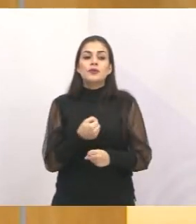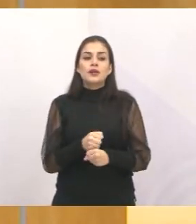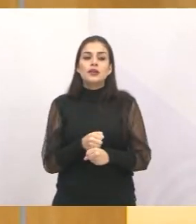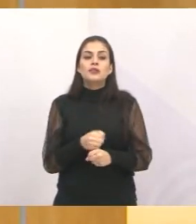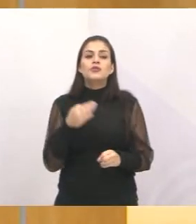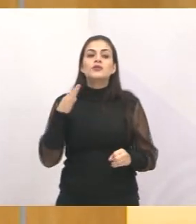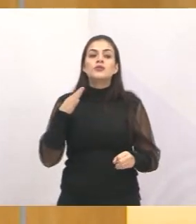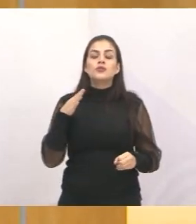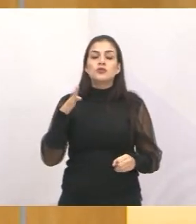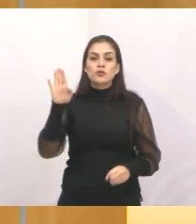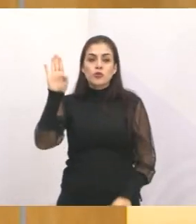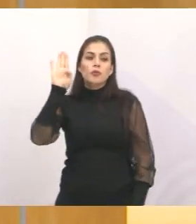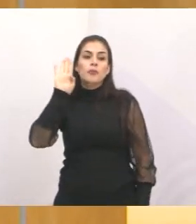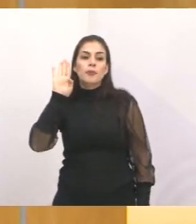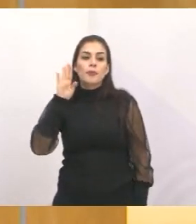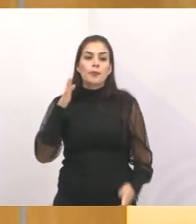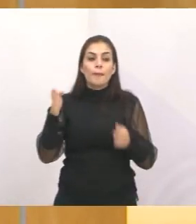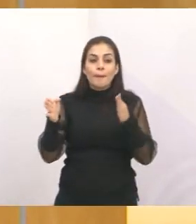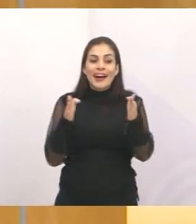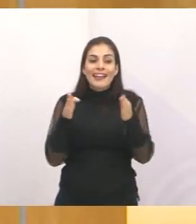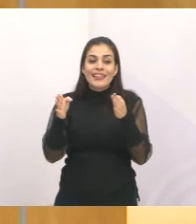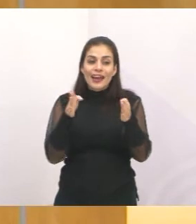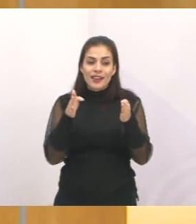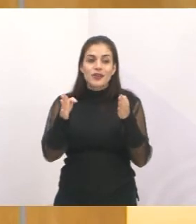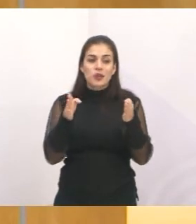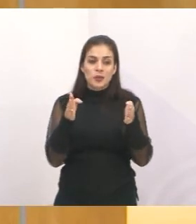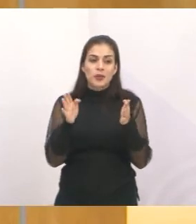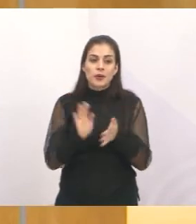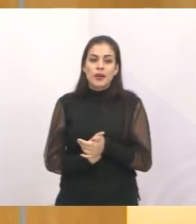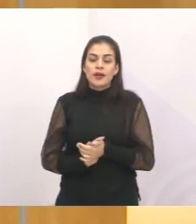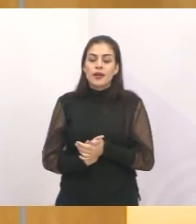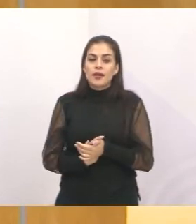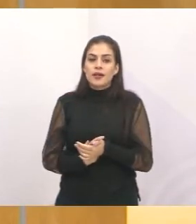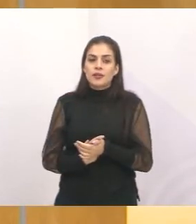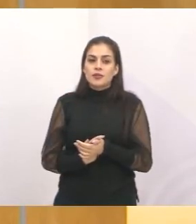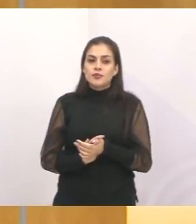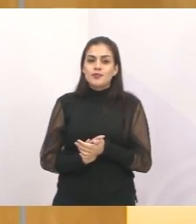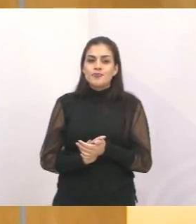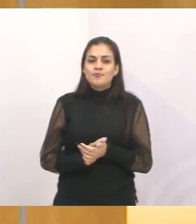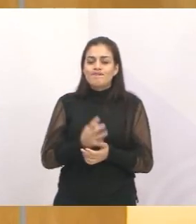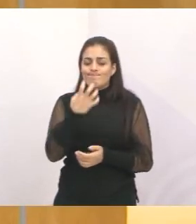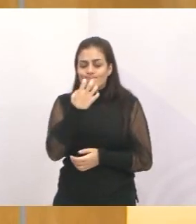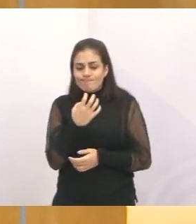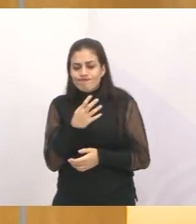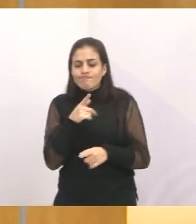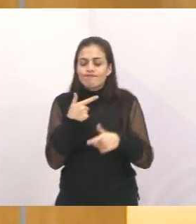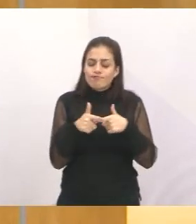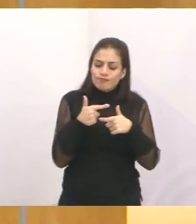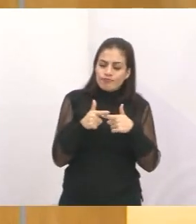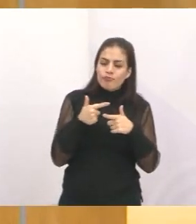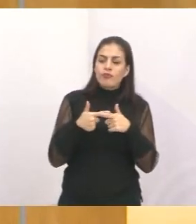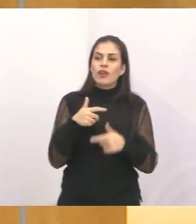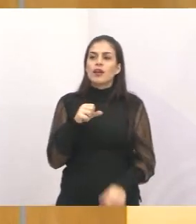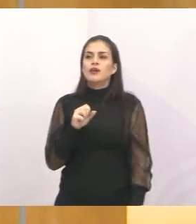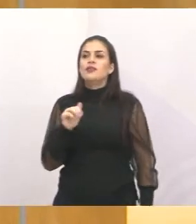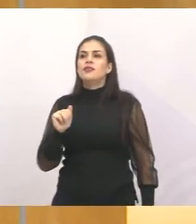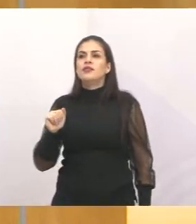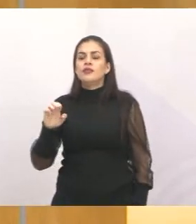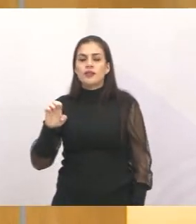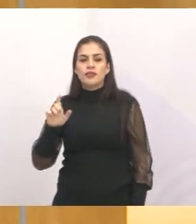esse grave problema que o SAI tem, que é com relação às perdas de